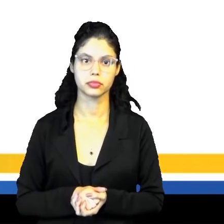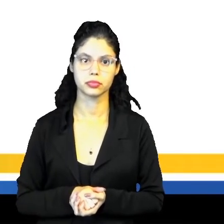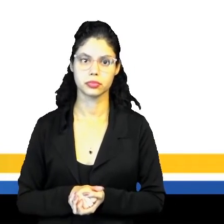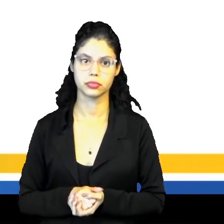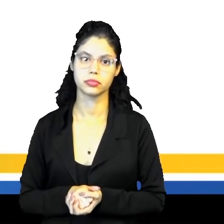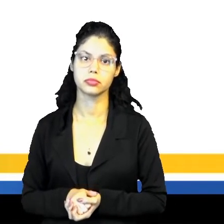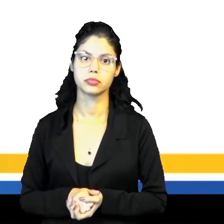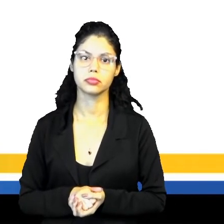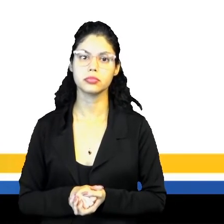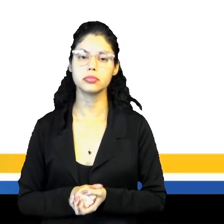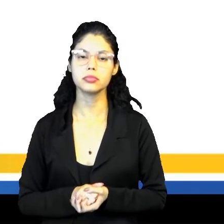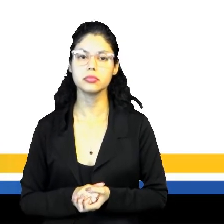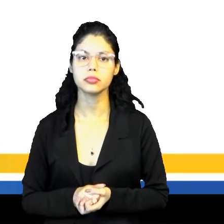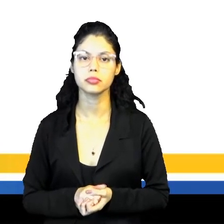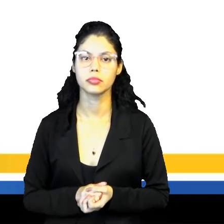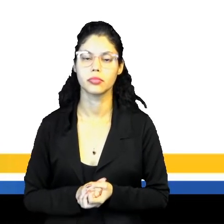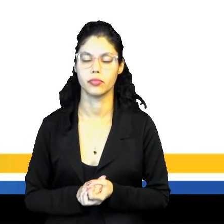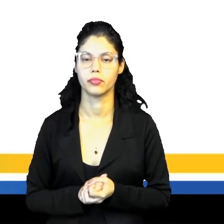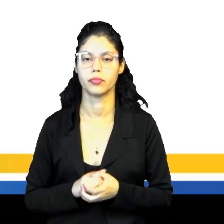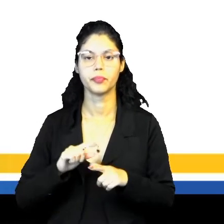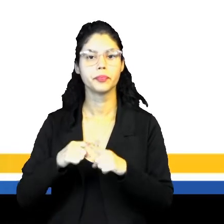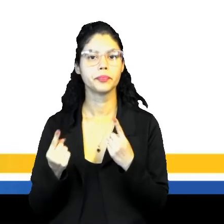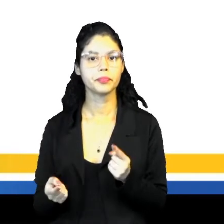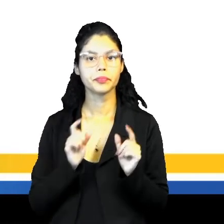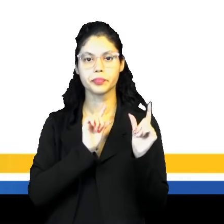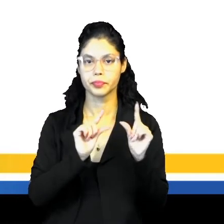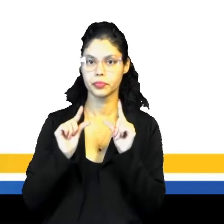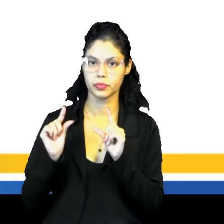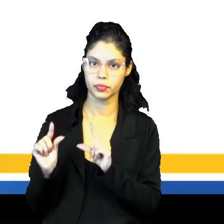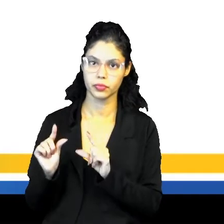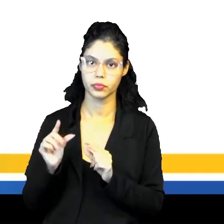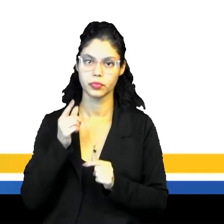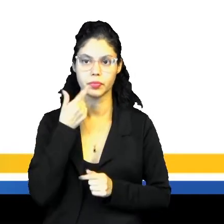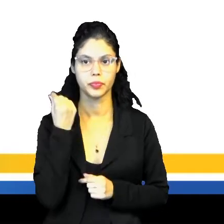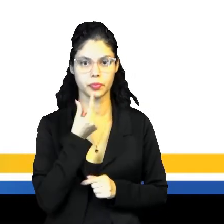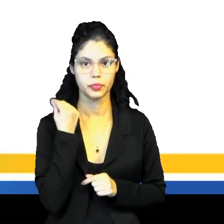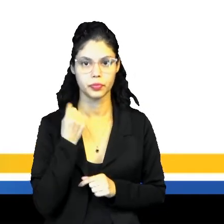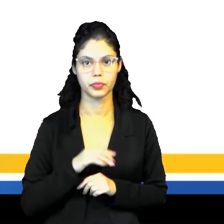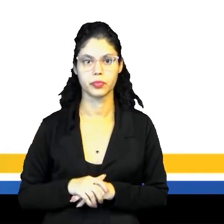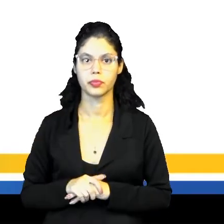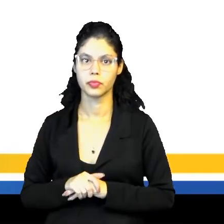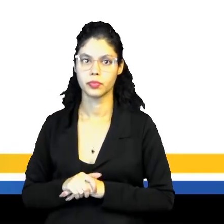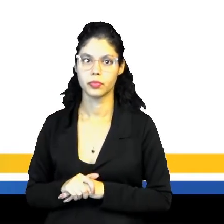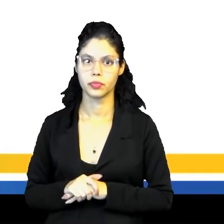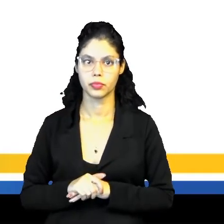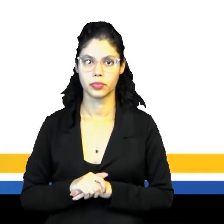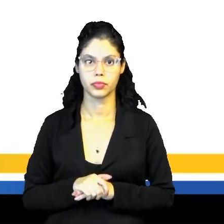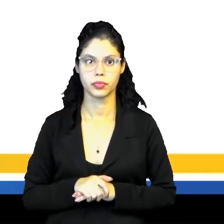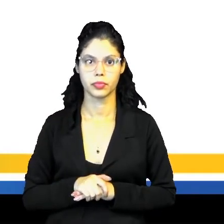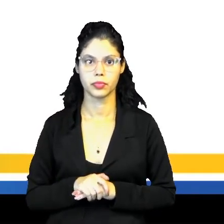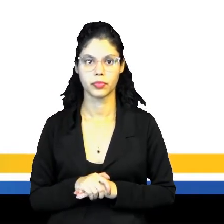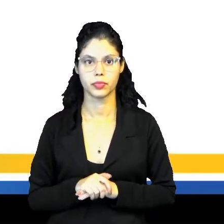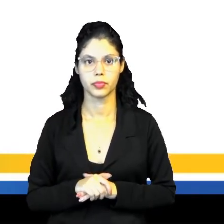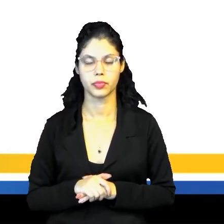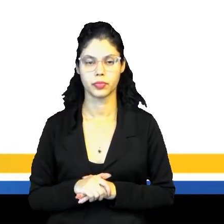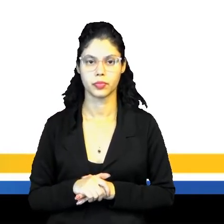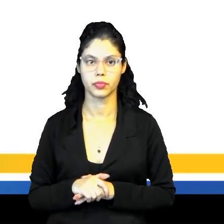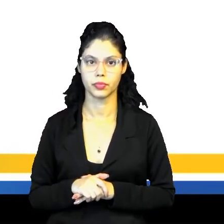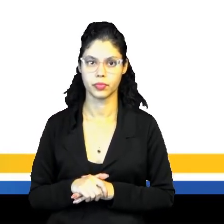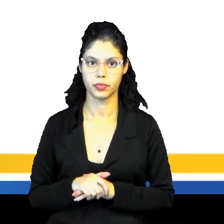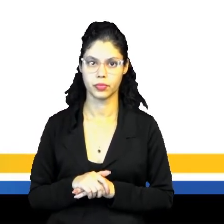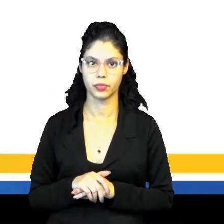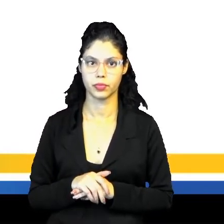Aí nós temos aqui, né, mais uma tirinha aí do Gaturro. Já me namorei, né? Já